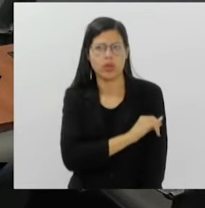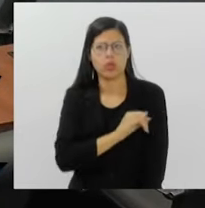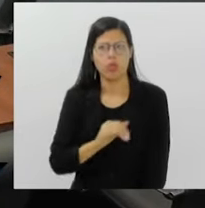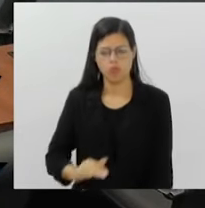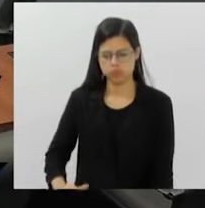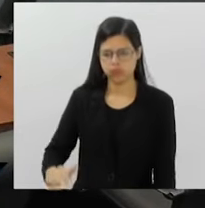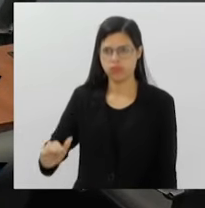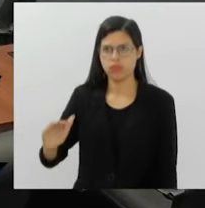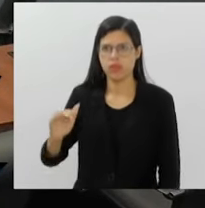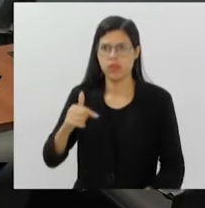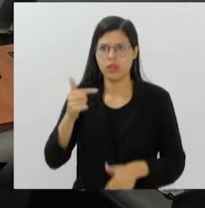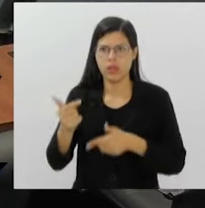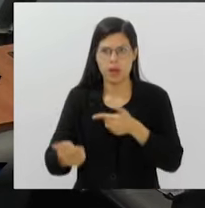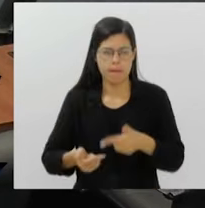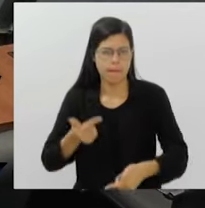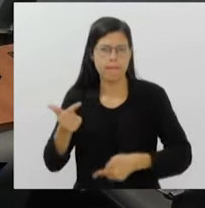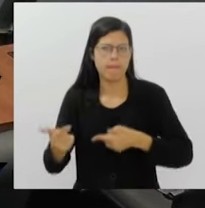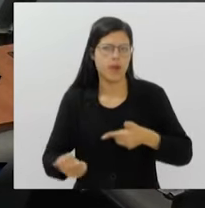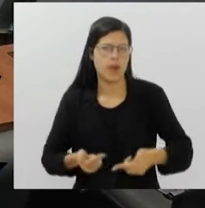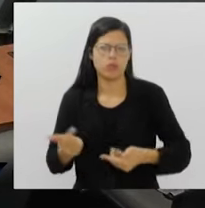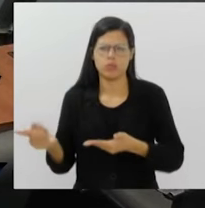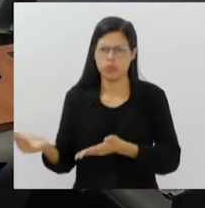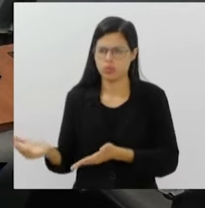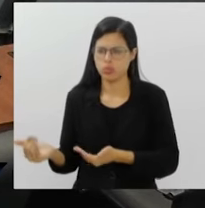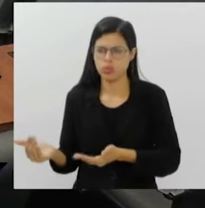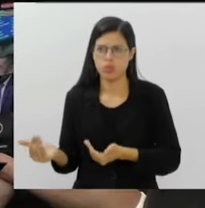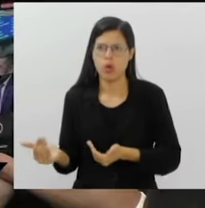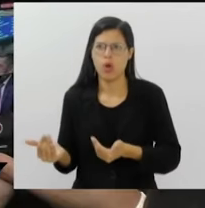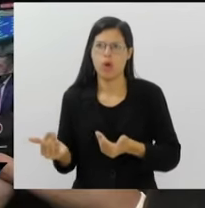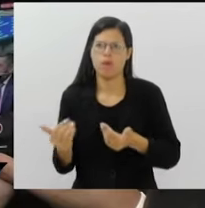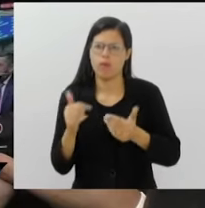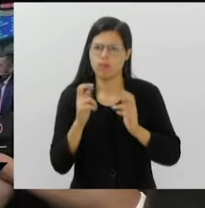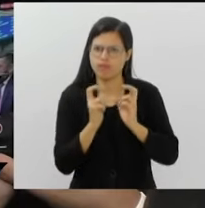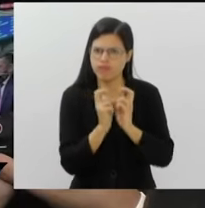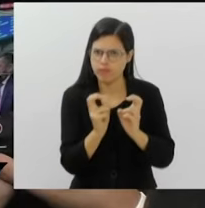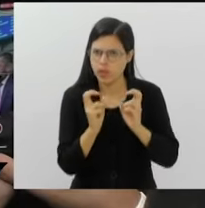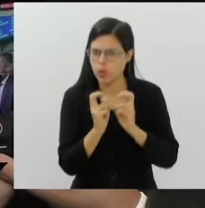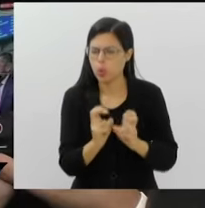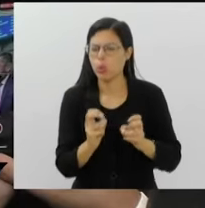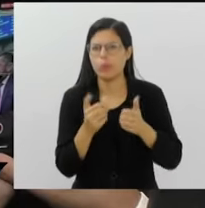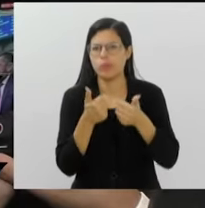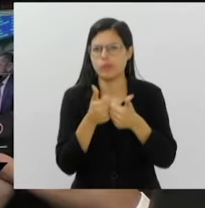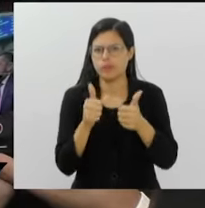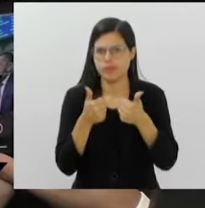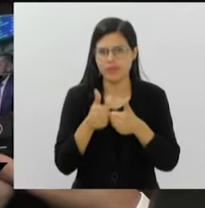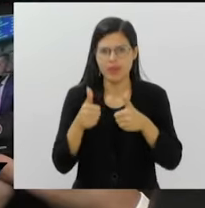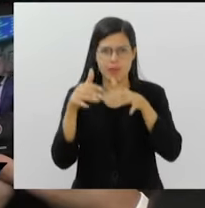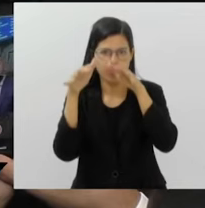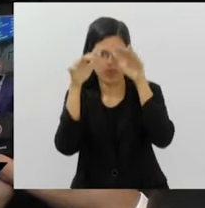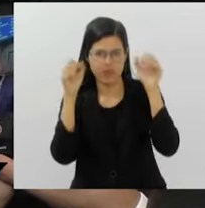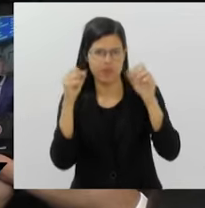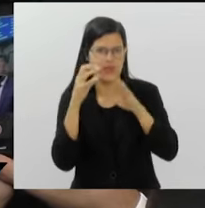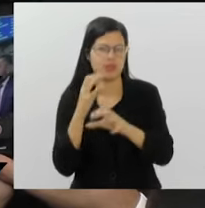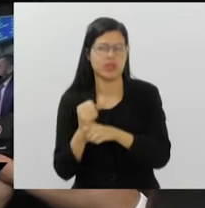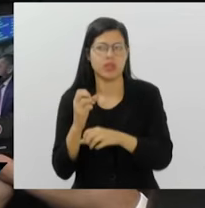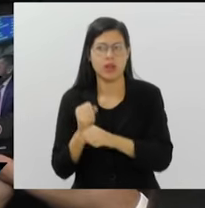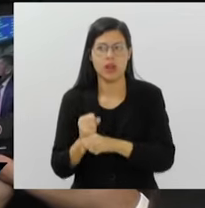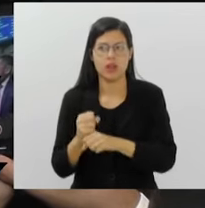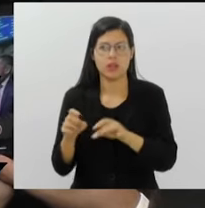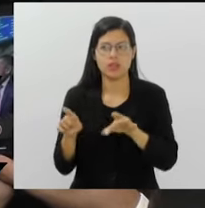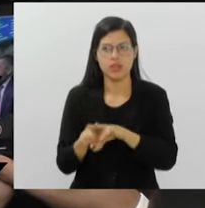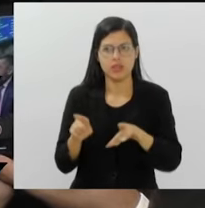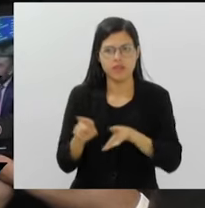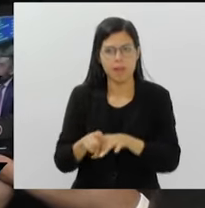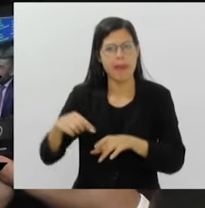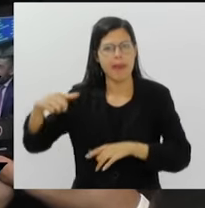desde muito novo, que aqui por muitas vezes andei de metrô, andei de ônibus para ir para o Tribunal de Contas trabalhar, andava a pé lá do Campo de Santana